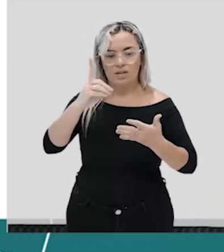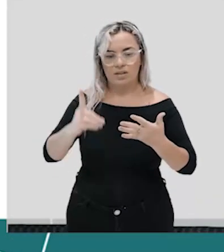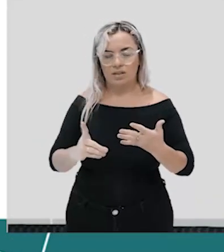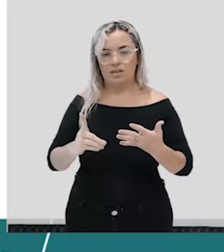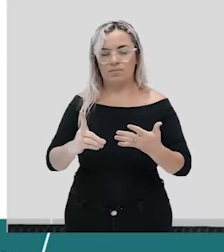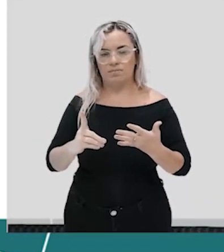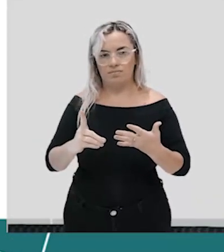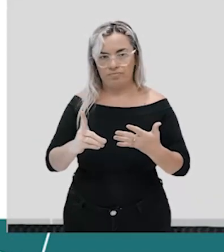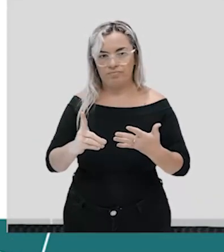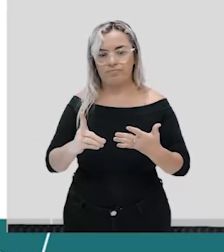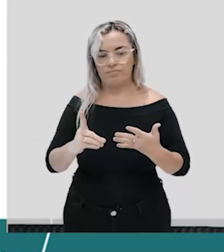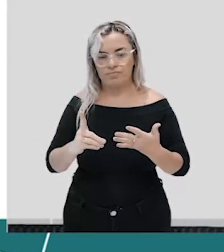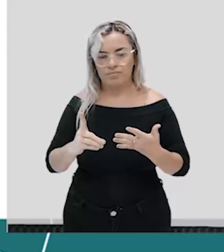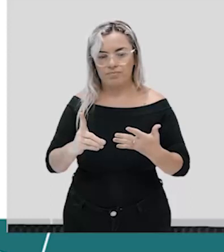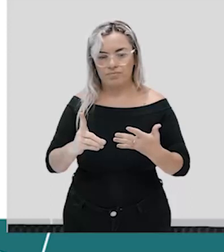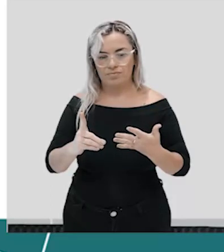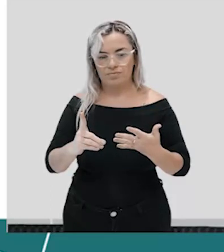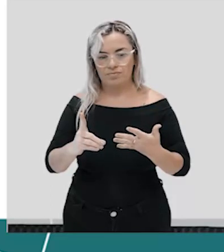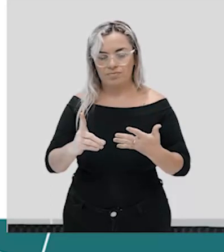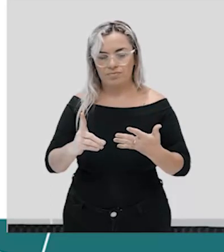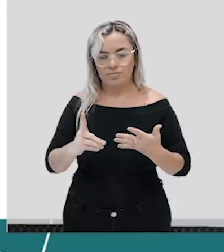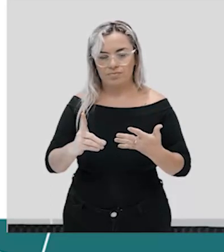Comenta-se